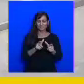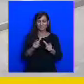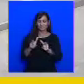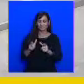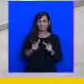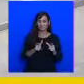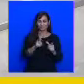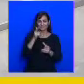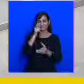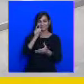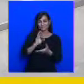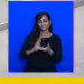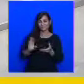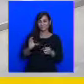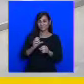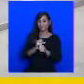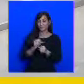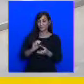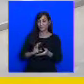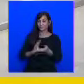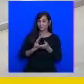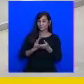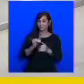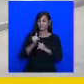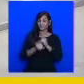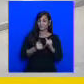poderá saber de onde são as apostas vencedoras ou se o prêmio está